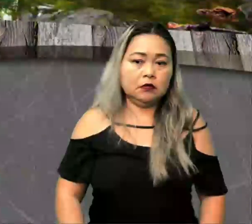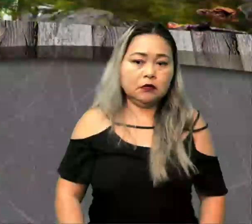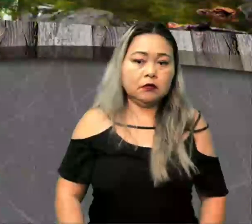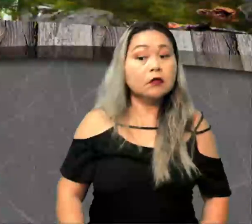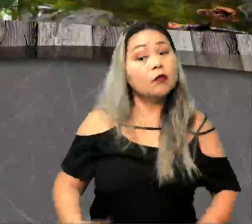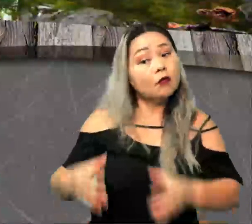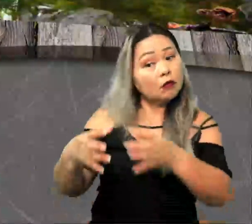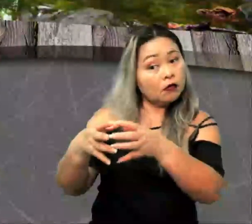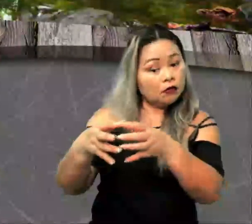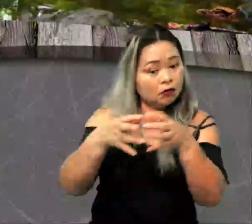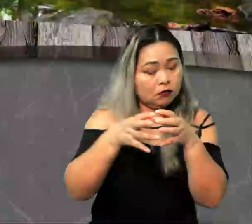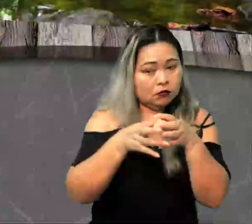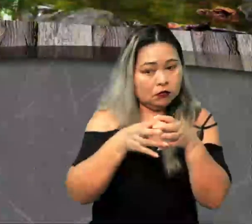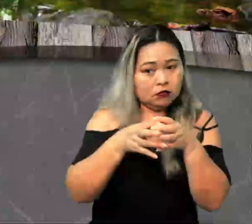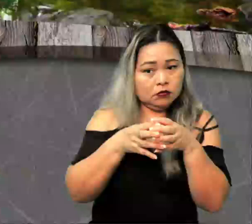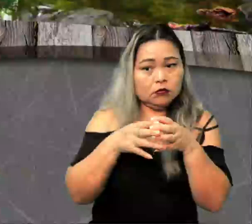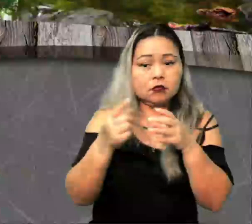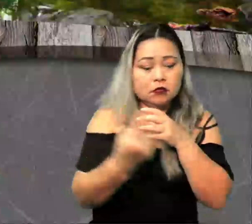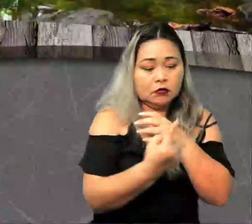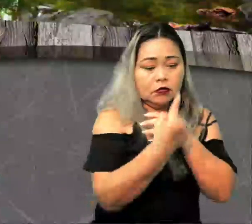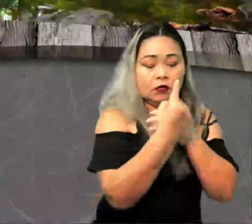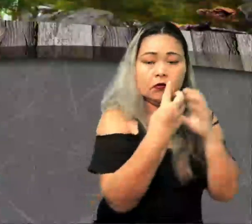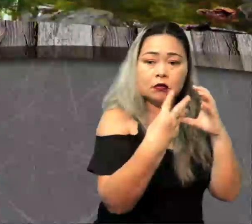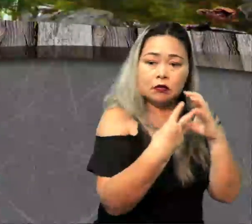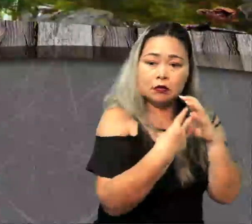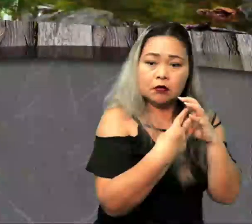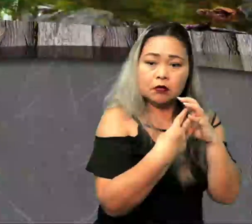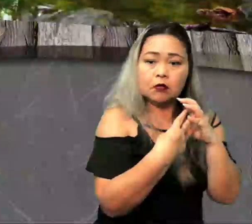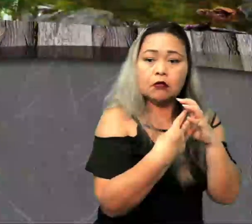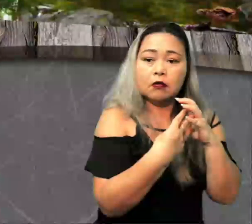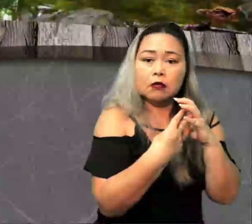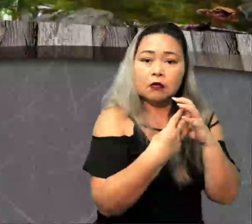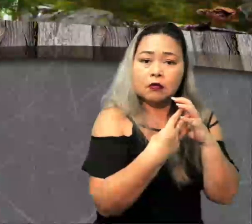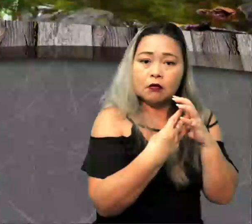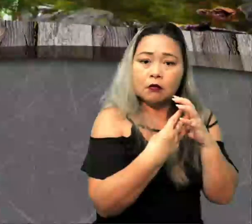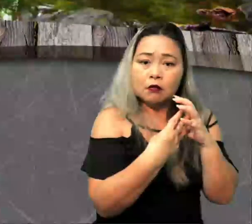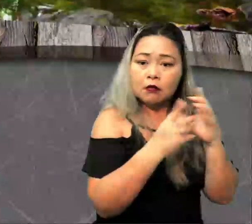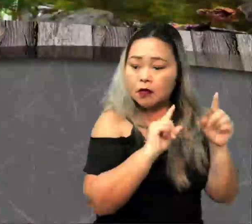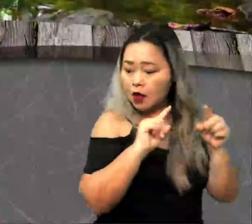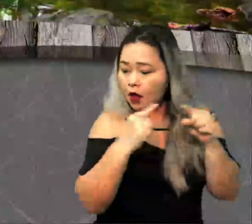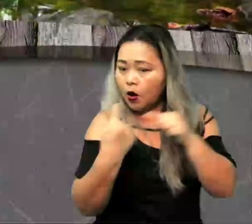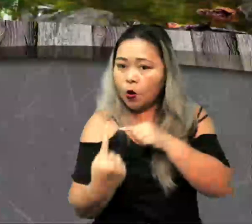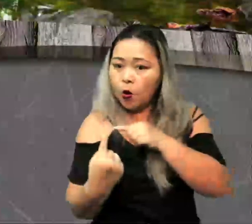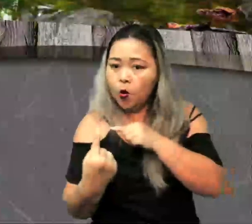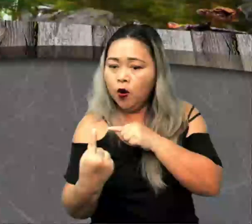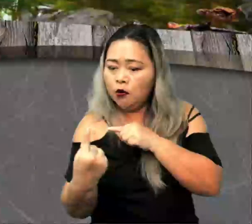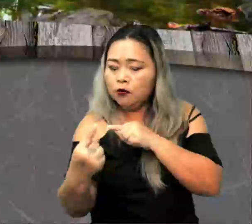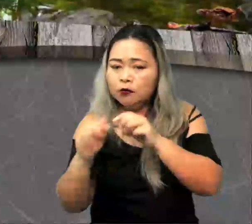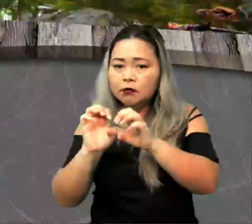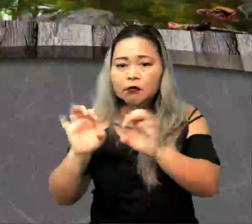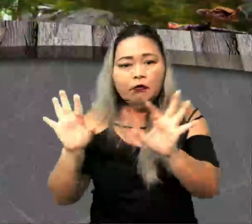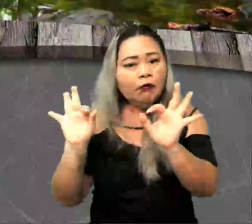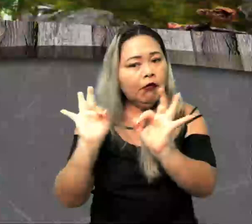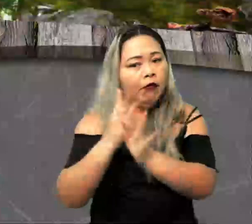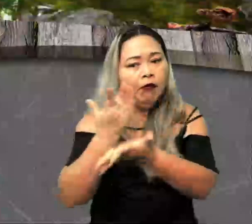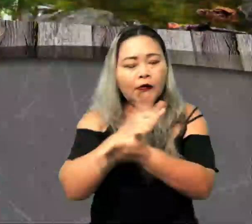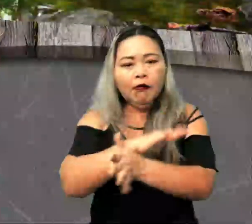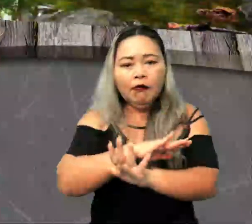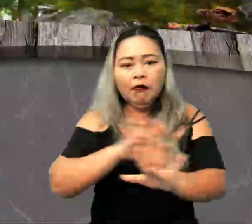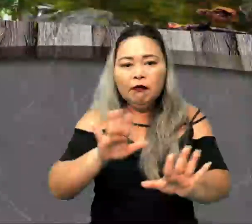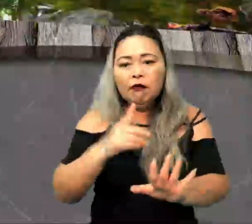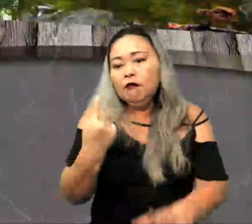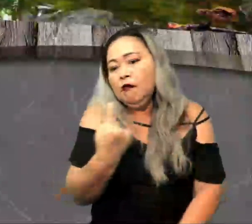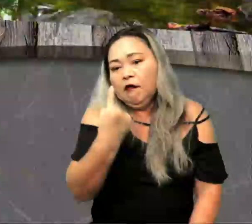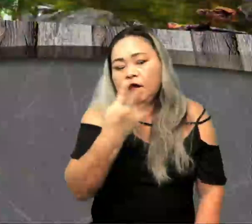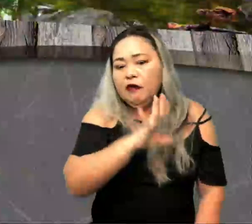outros grupos que são se tiver uma ação contra essa única estrutura, acabou para ele, porque ele